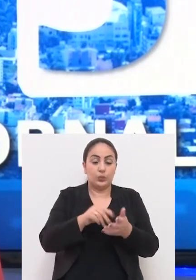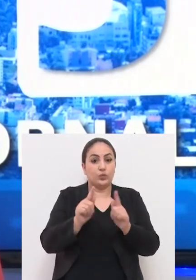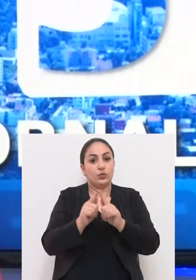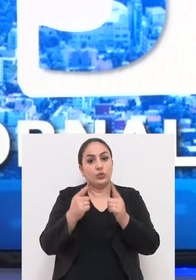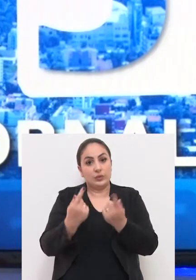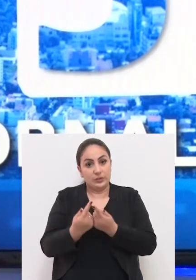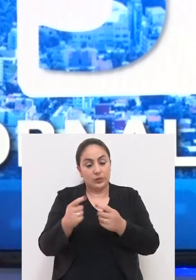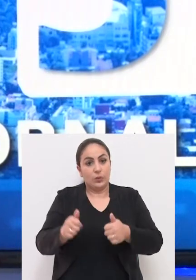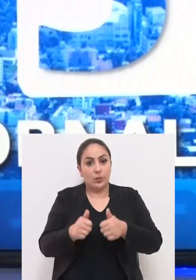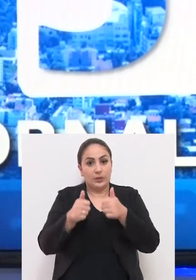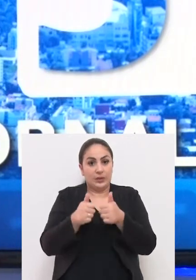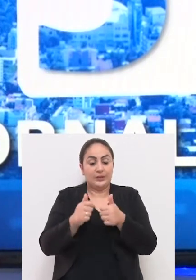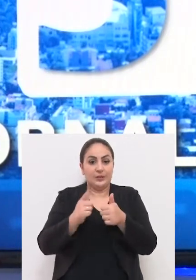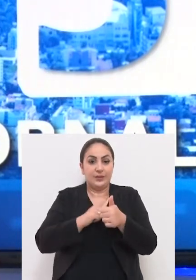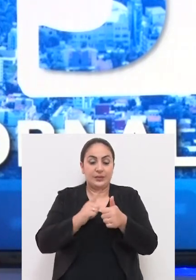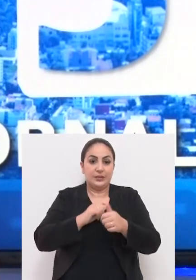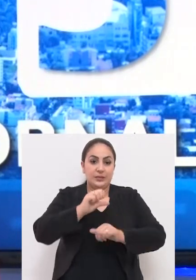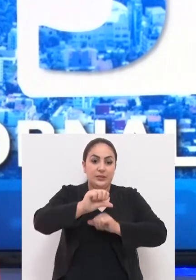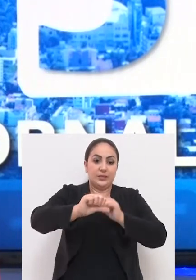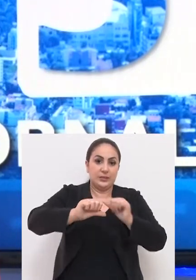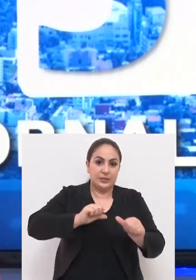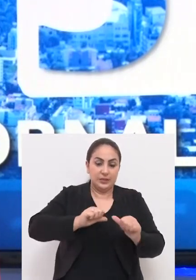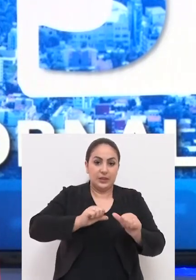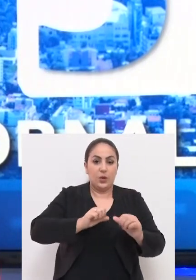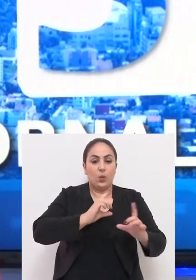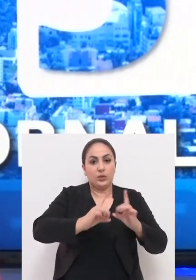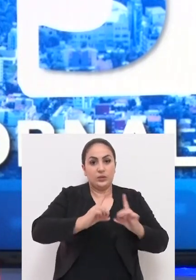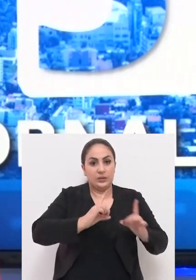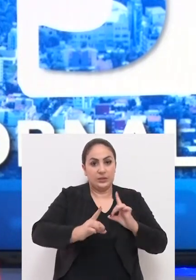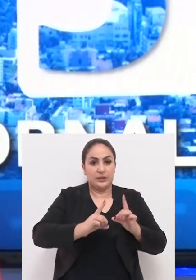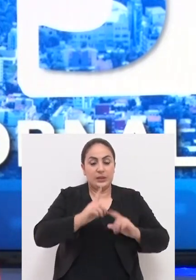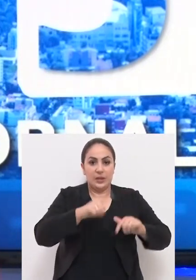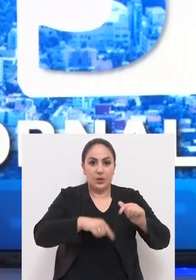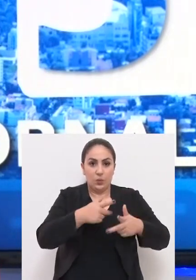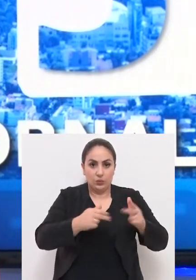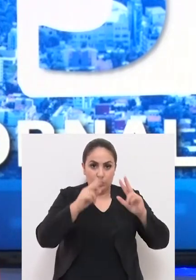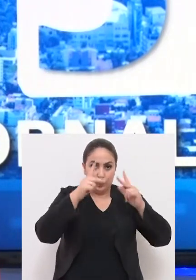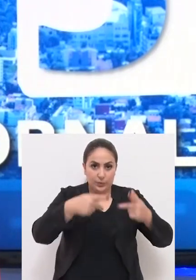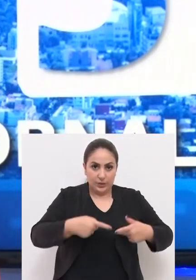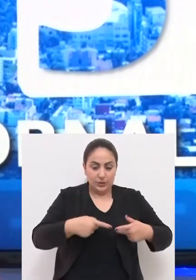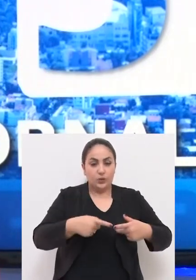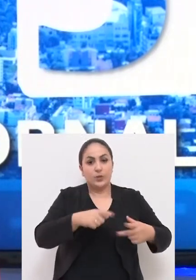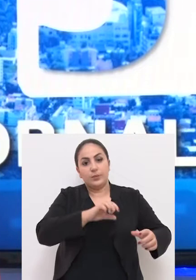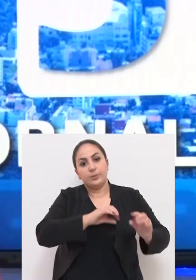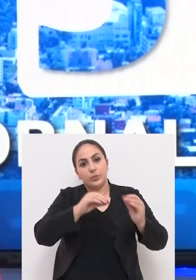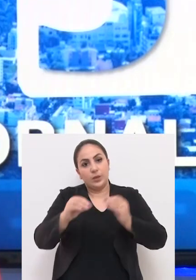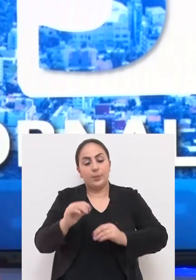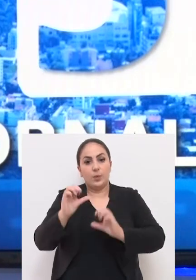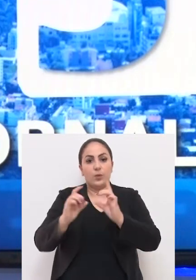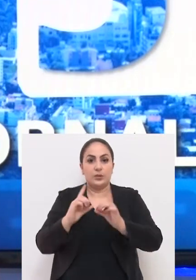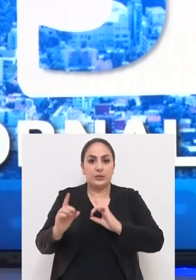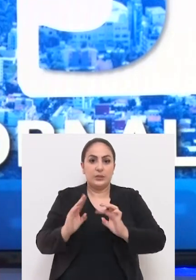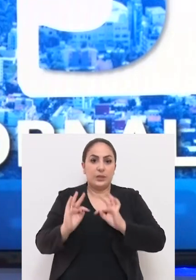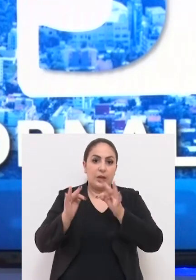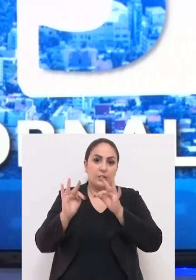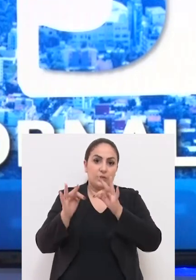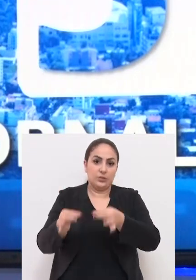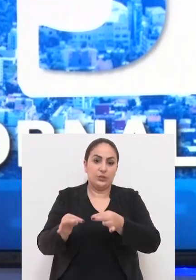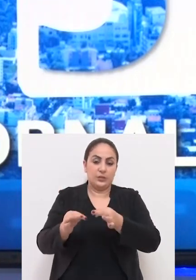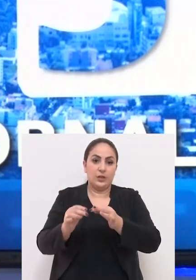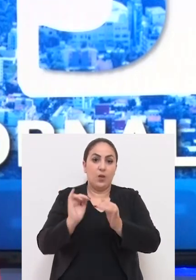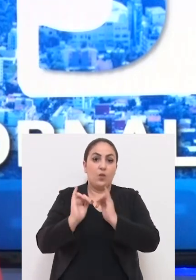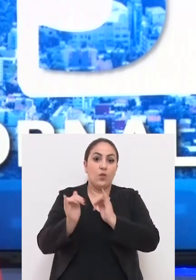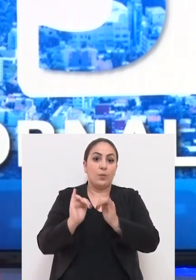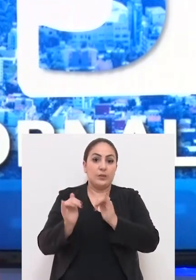Com isso, o Núcleo de Gestão pela Qualidade será transferido da Coordenadoria de Recursos Humanos para a Coordenadoria